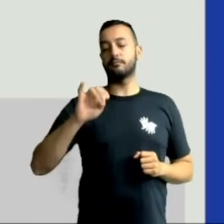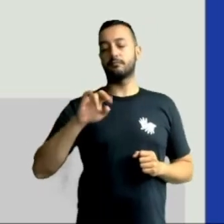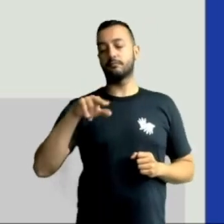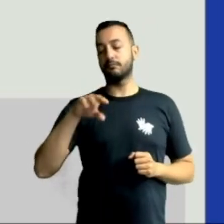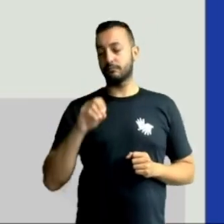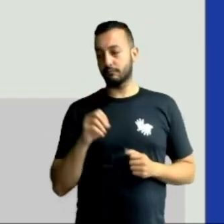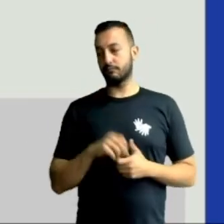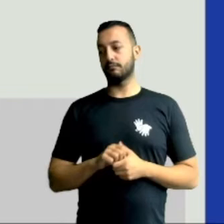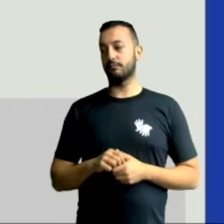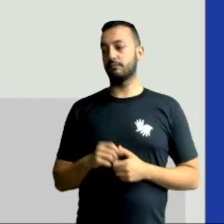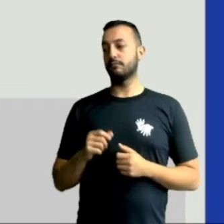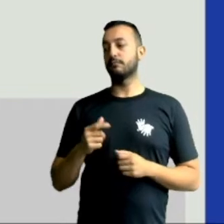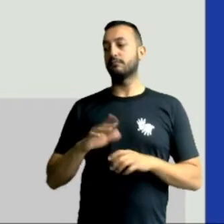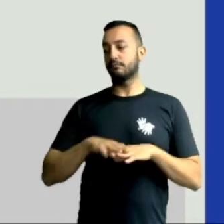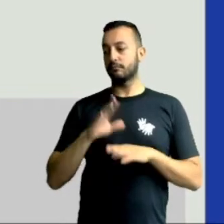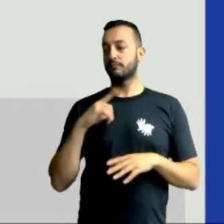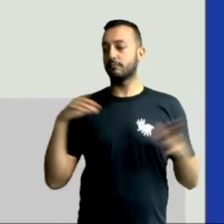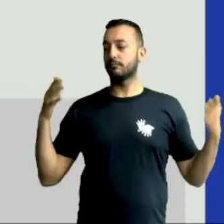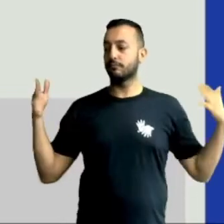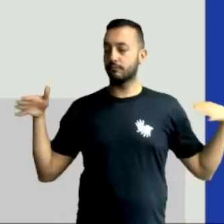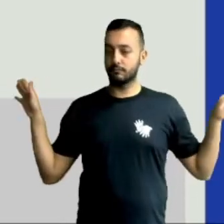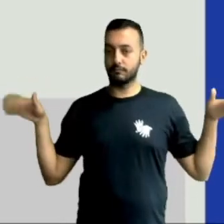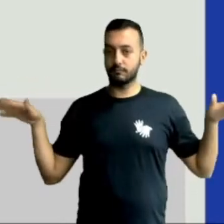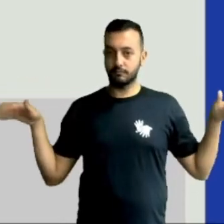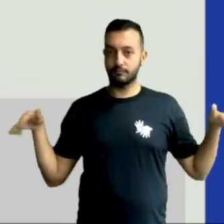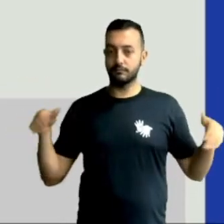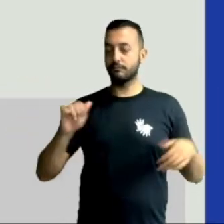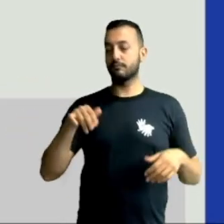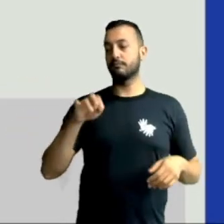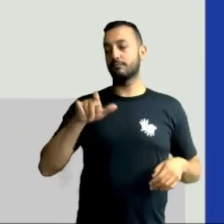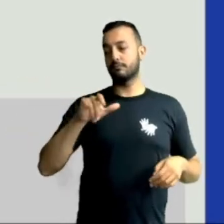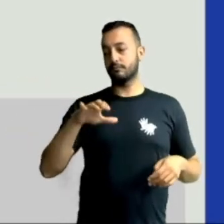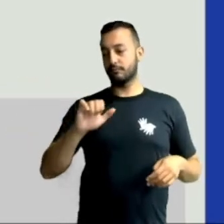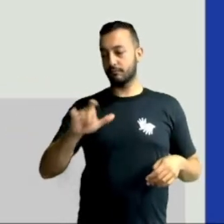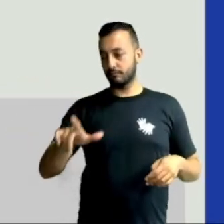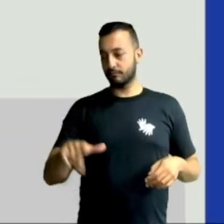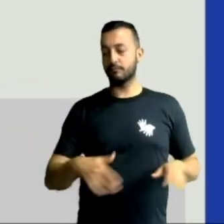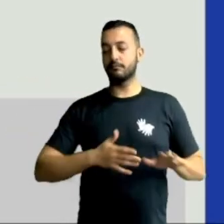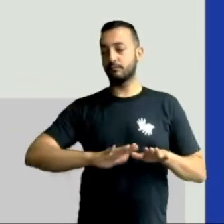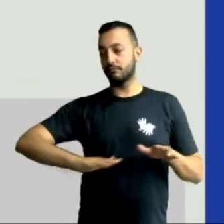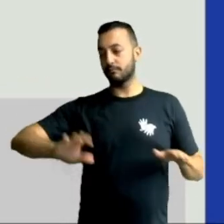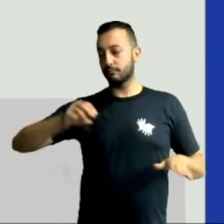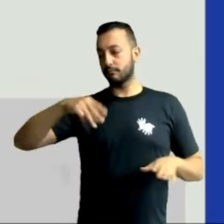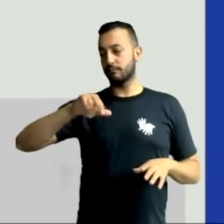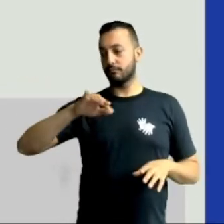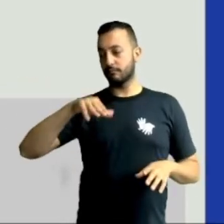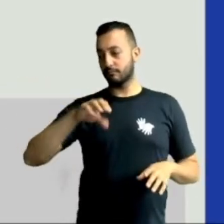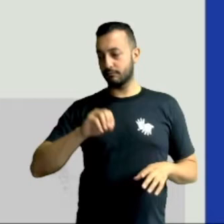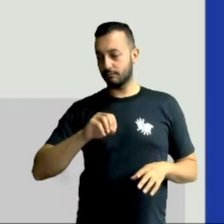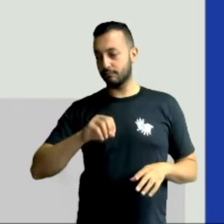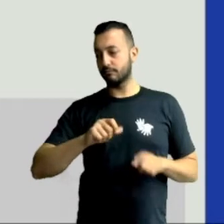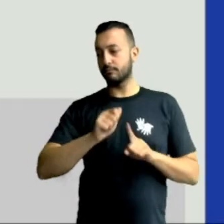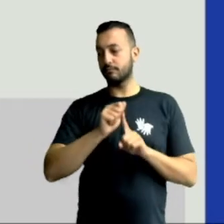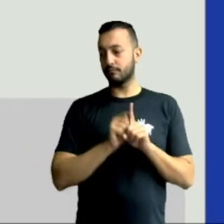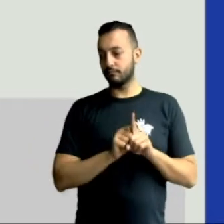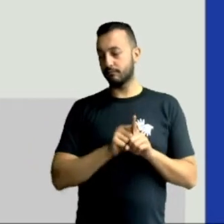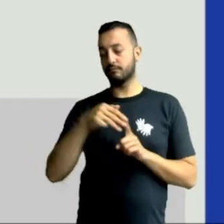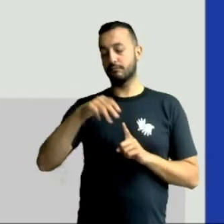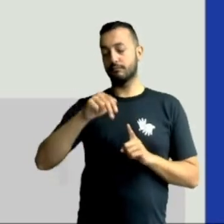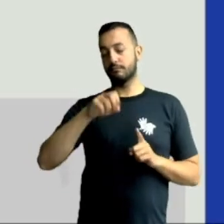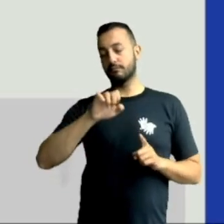trouxe mais aqui, ó, de anjo, angelical, do mar, marítimo, do